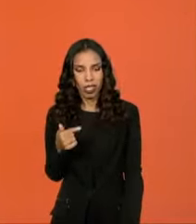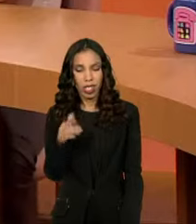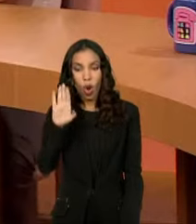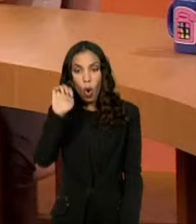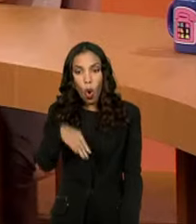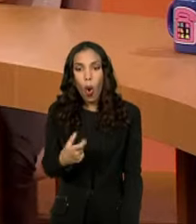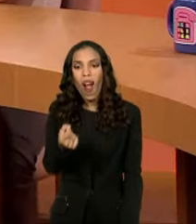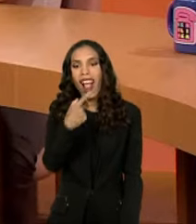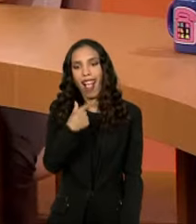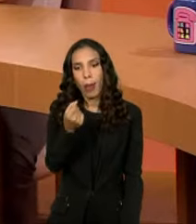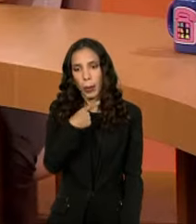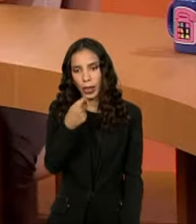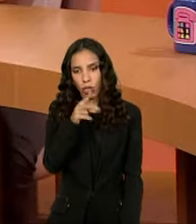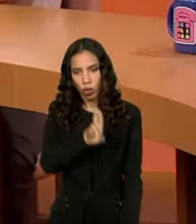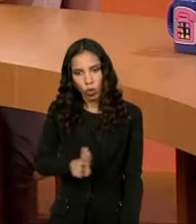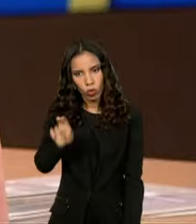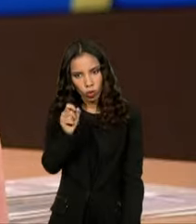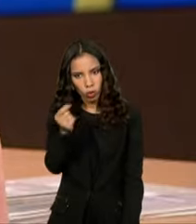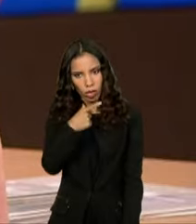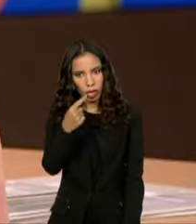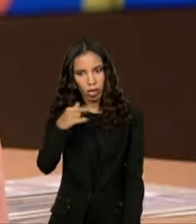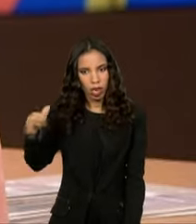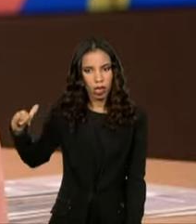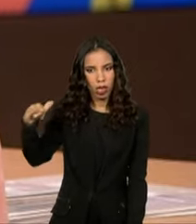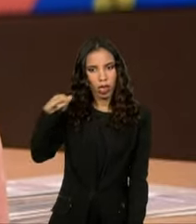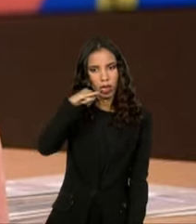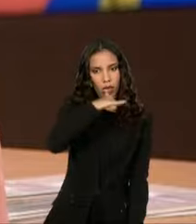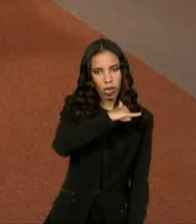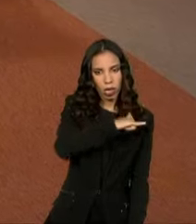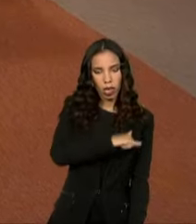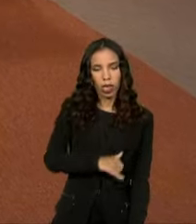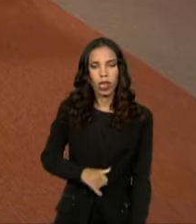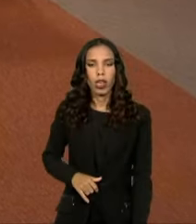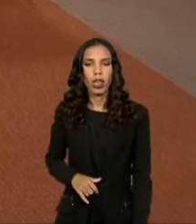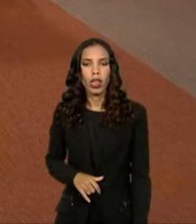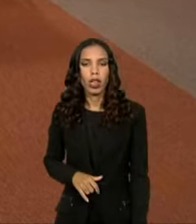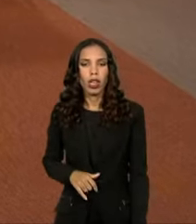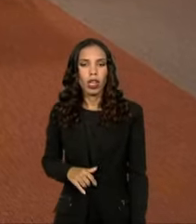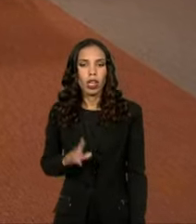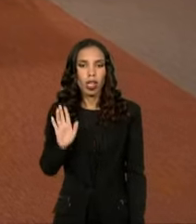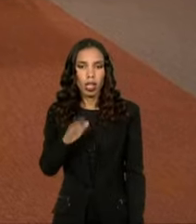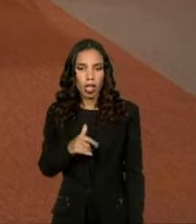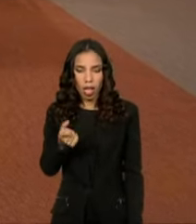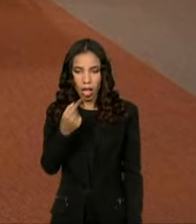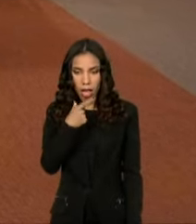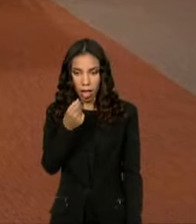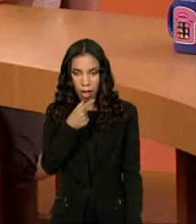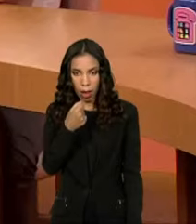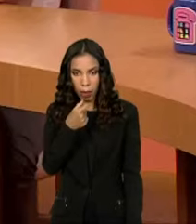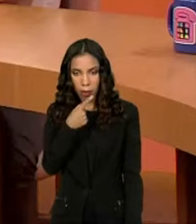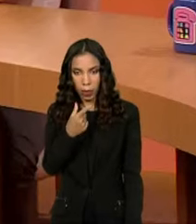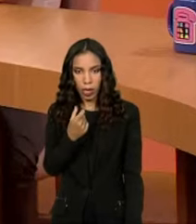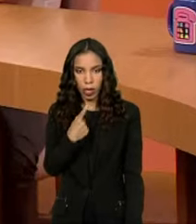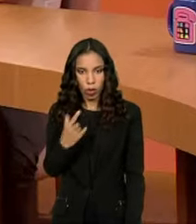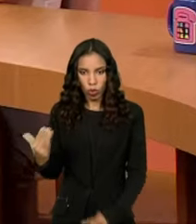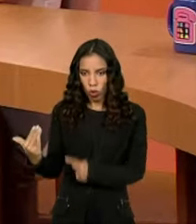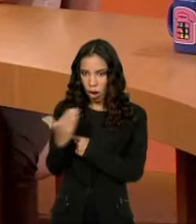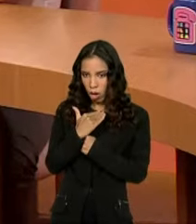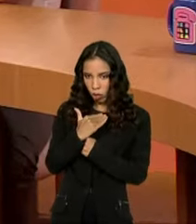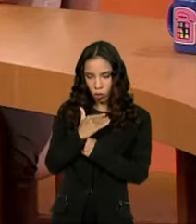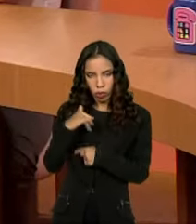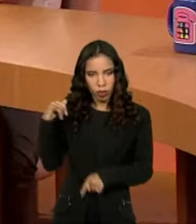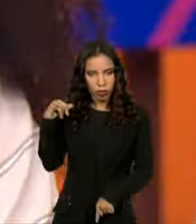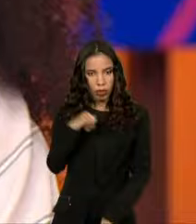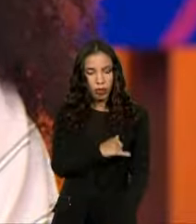remédio, né, gente? Claro, te claro. Te ajuda, a psicóloga também toma um remédio e voa, ajuda. Então, ajuda, tá. Claro. É, a gente enfrenta medo.